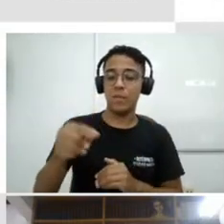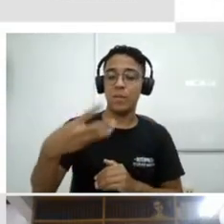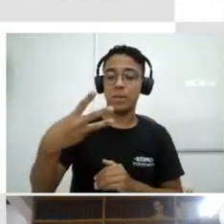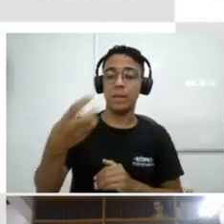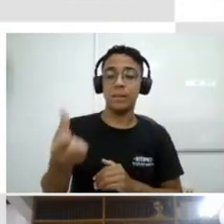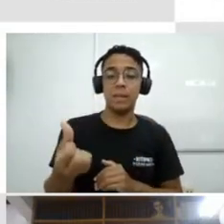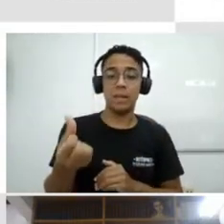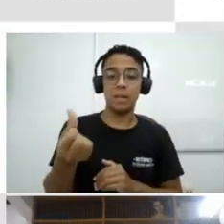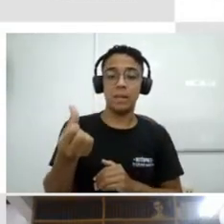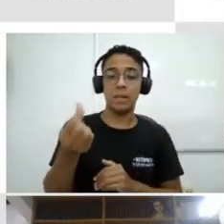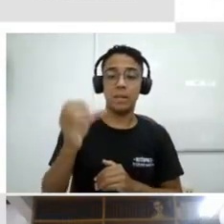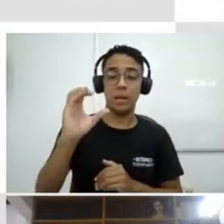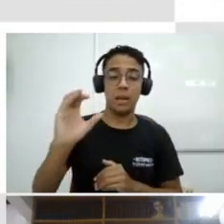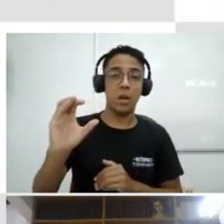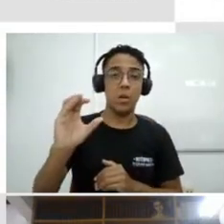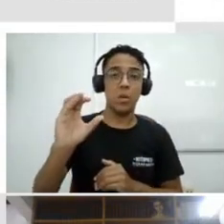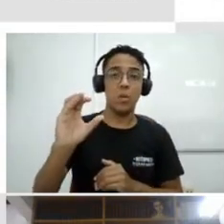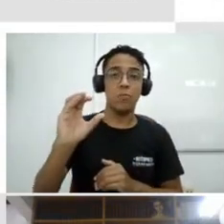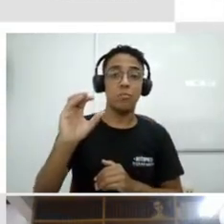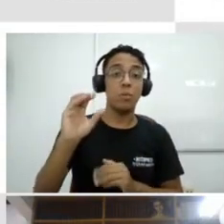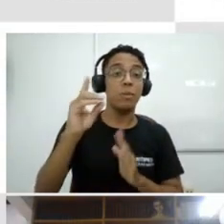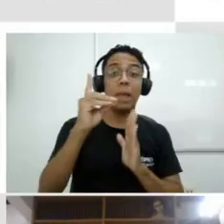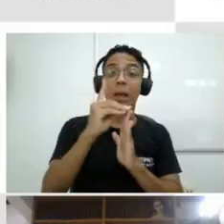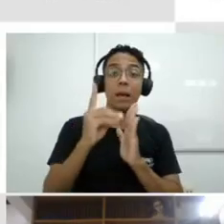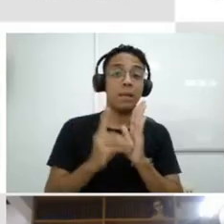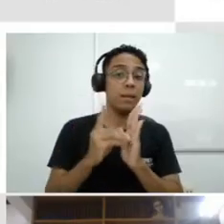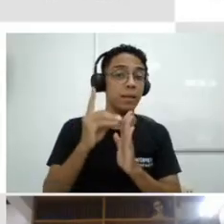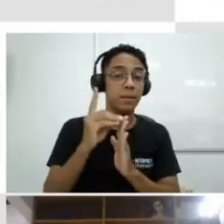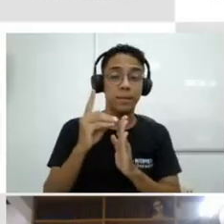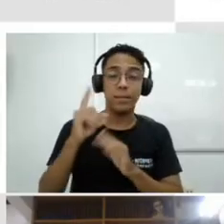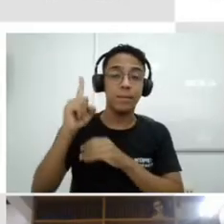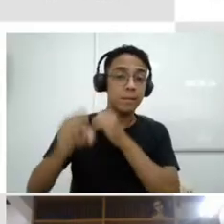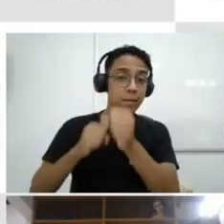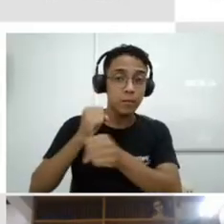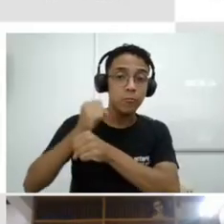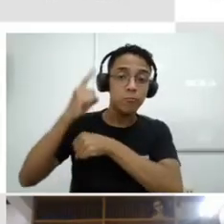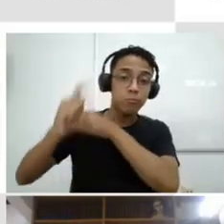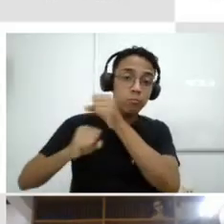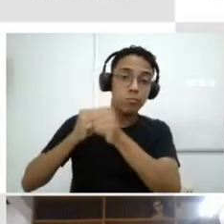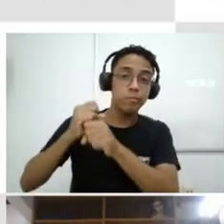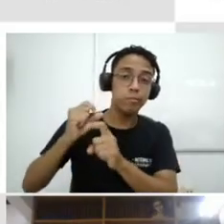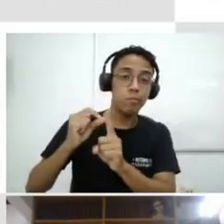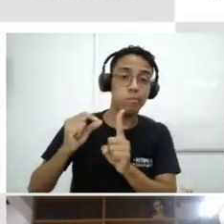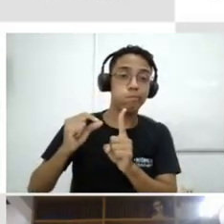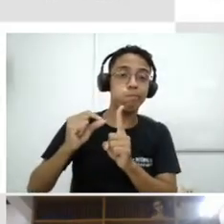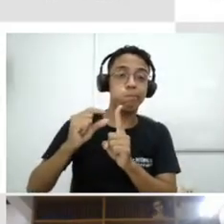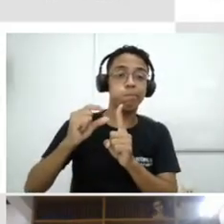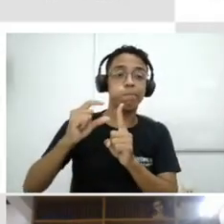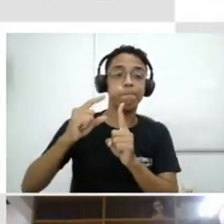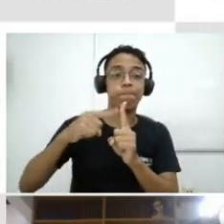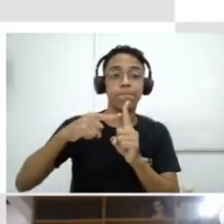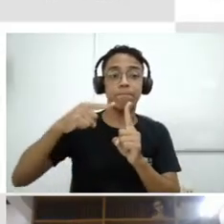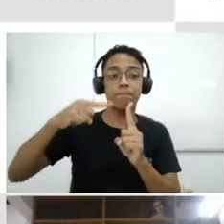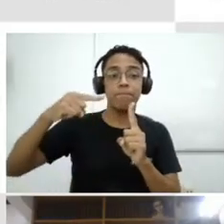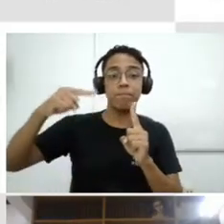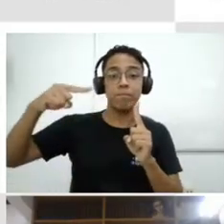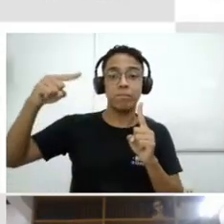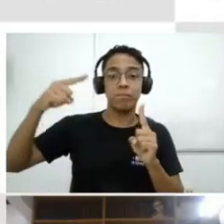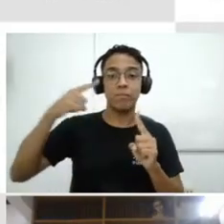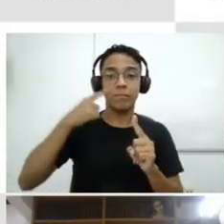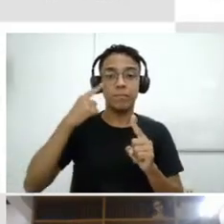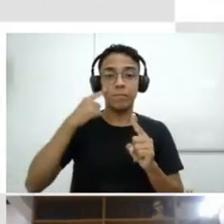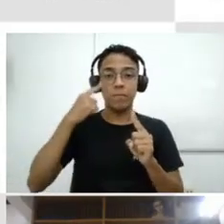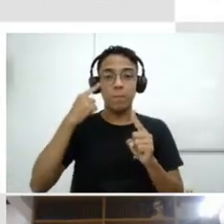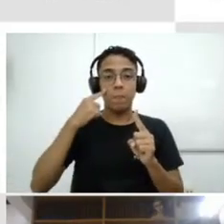aqui, ó, nós vamos ter um aquecimento de 0,27 graus Celsius por década. Se nós estivermos nessa linha superior aqui